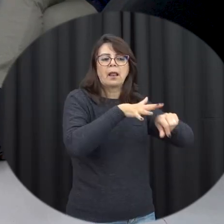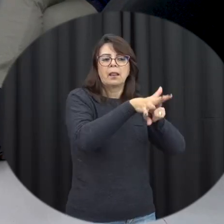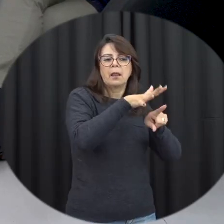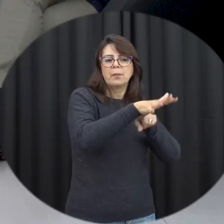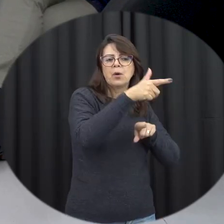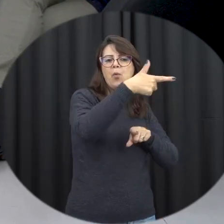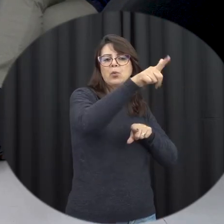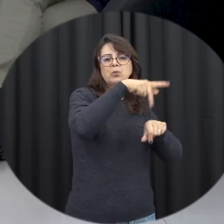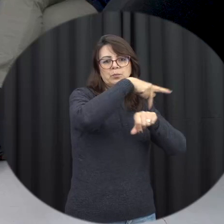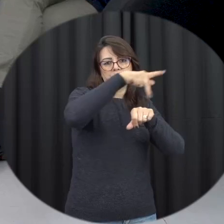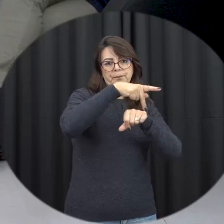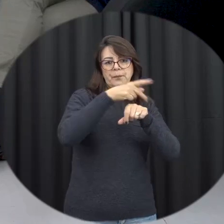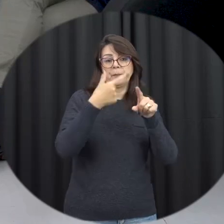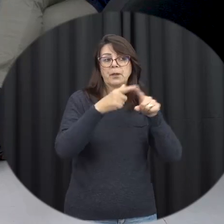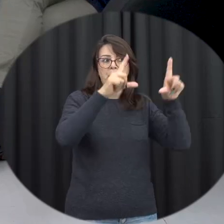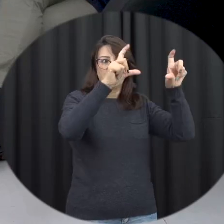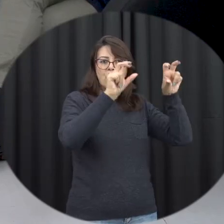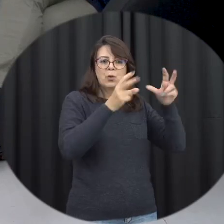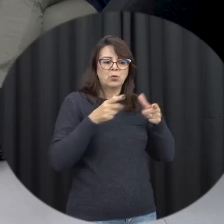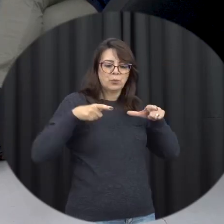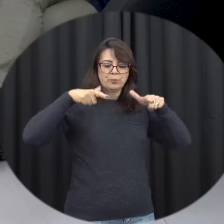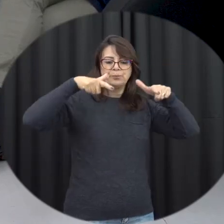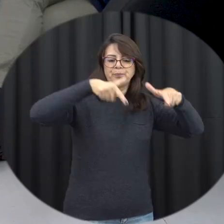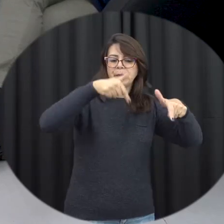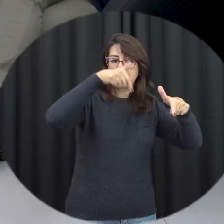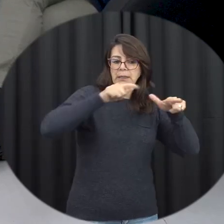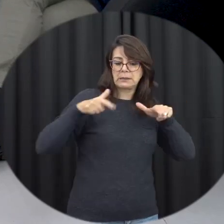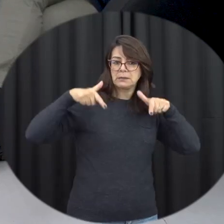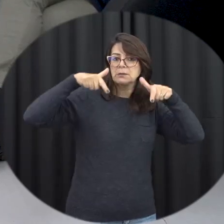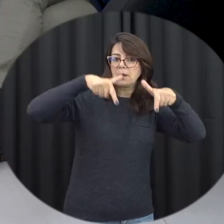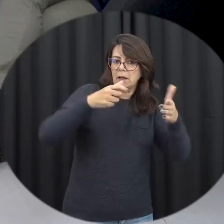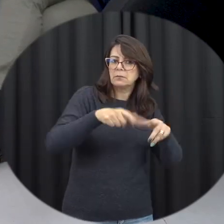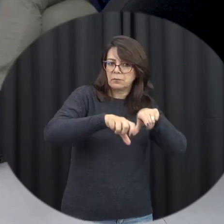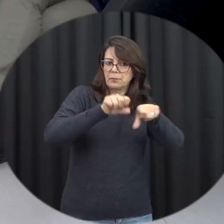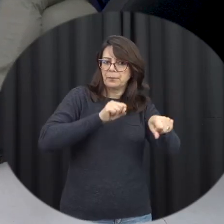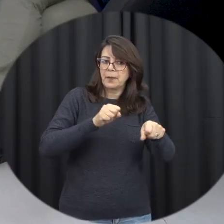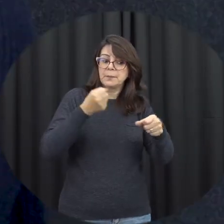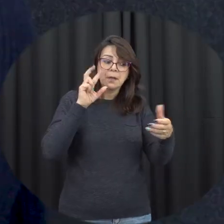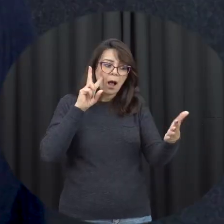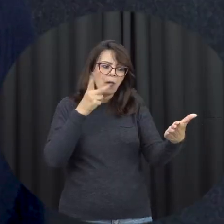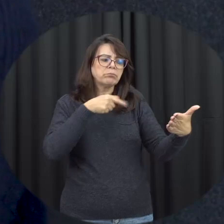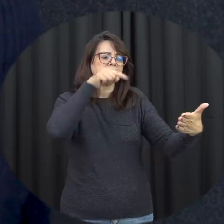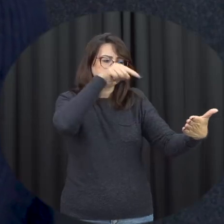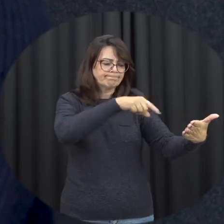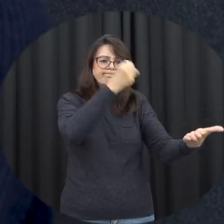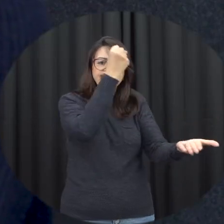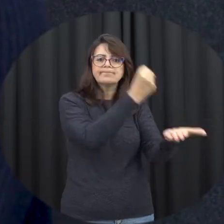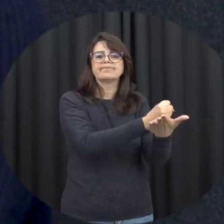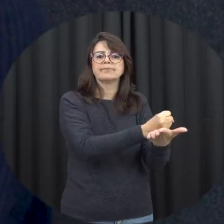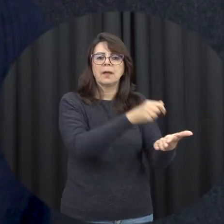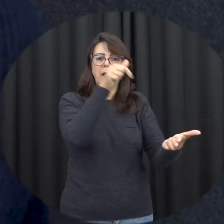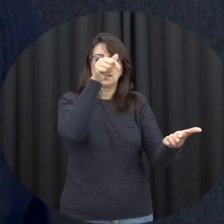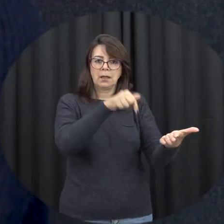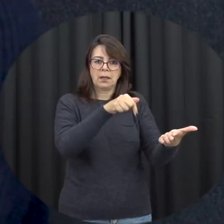que o título brasileiro tem que ser reconhecido no país de origem do aluno e ainda